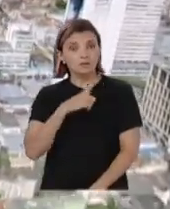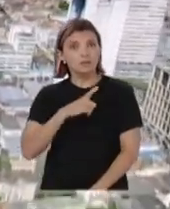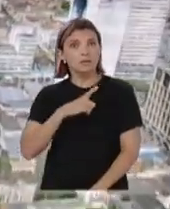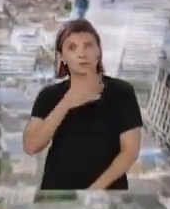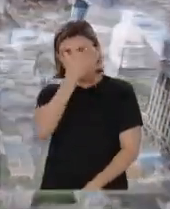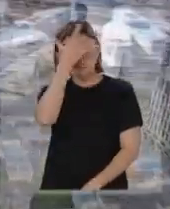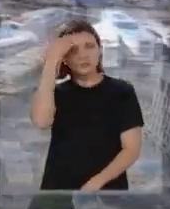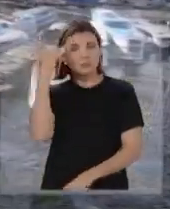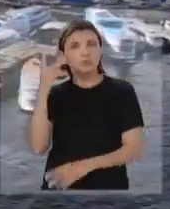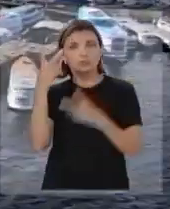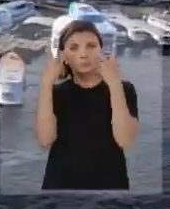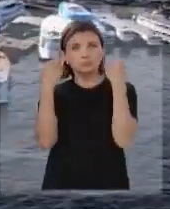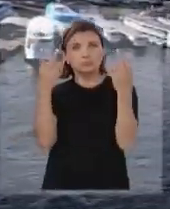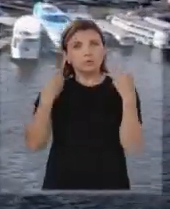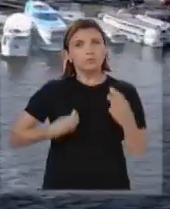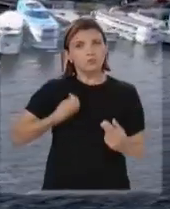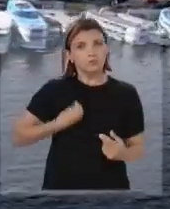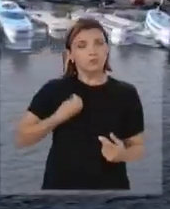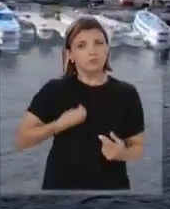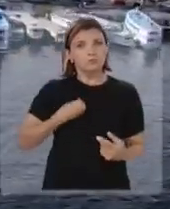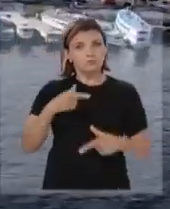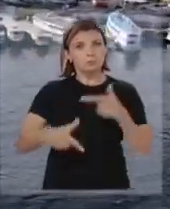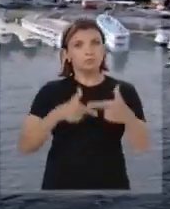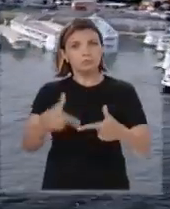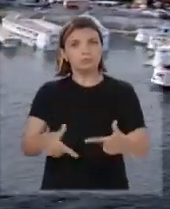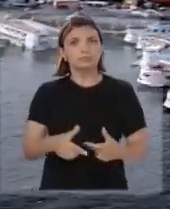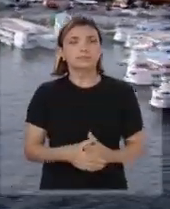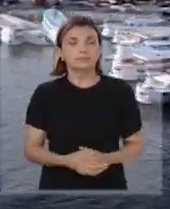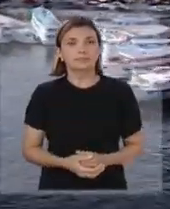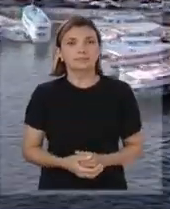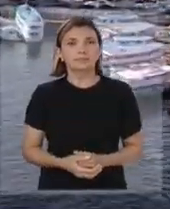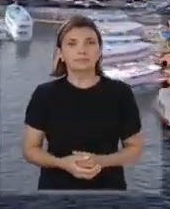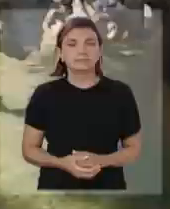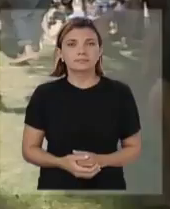Aliás, é ela quem alimenta a cultura local.